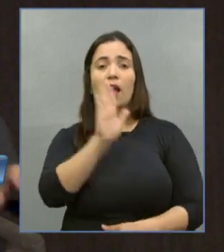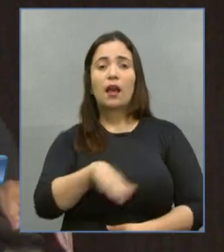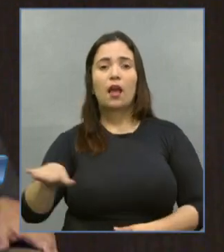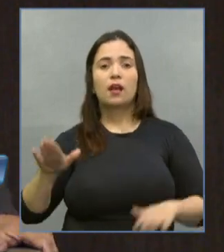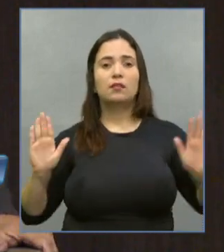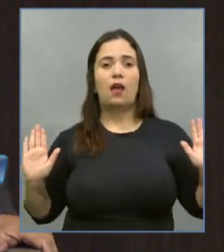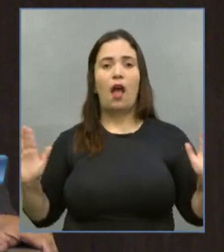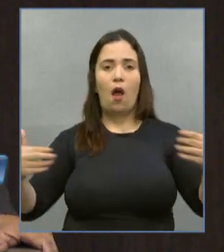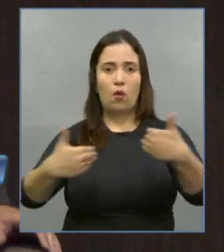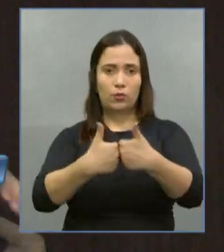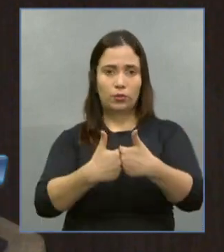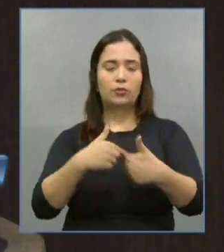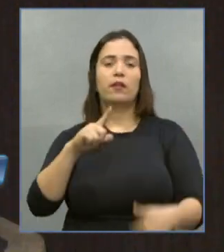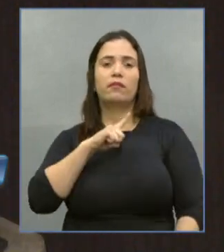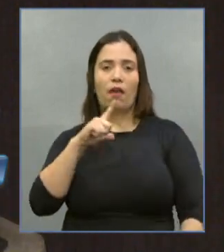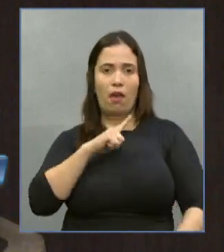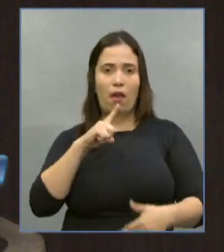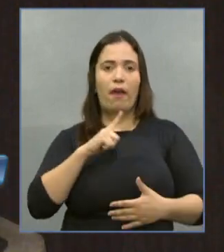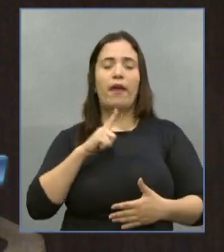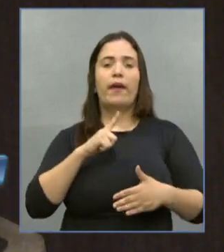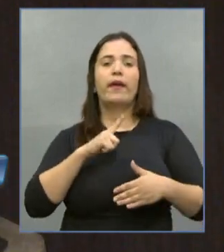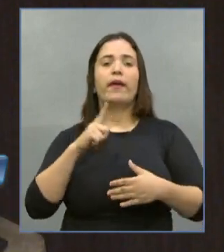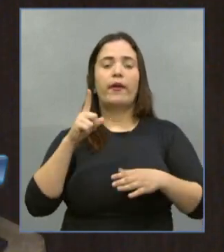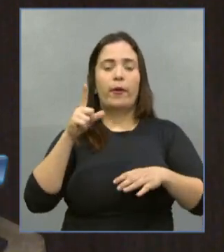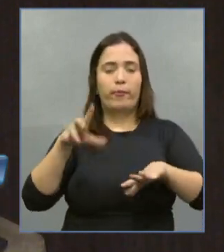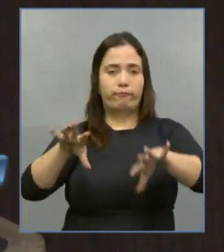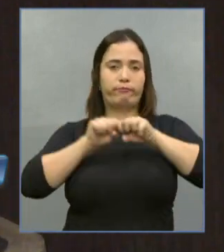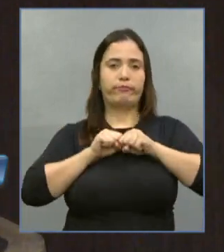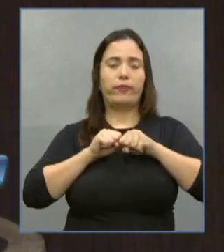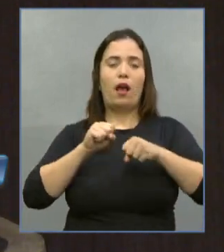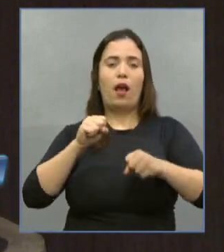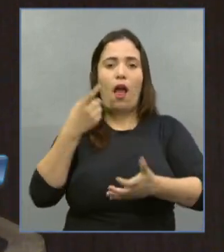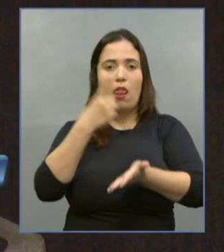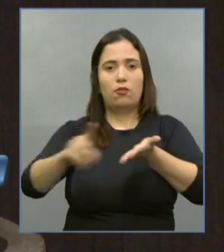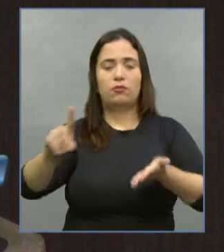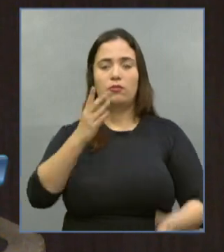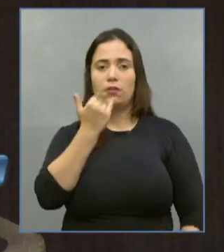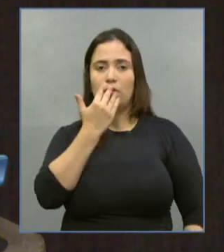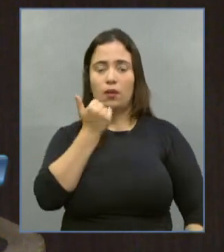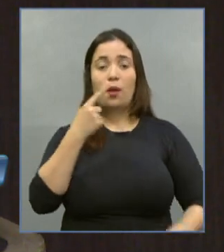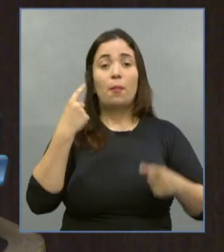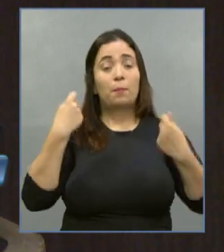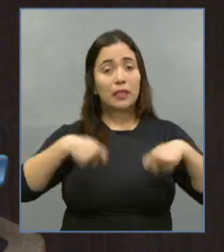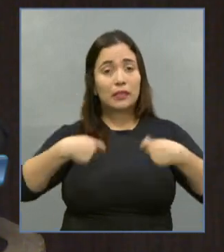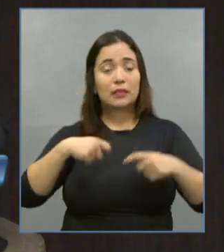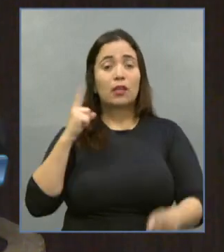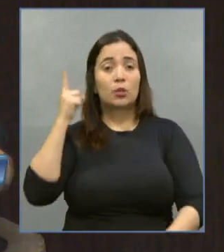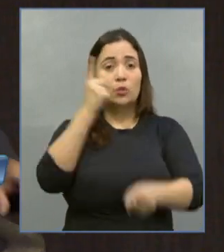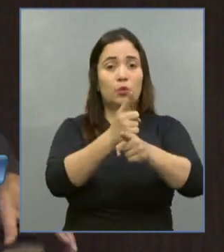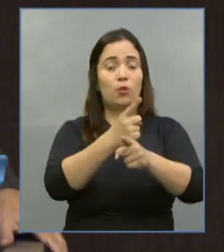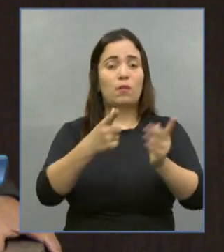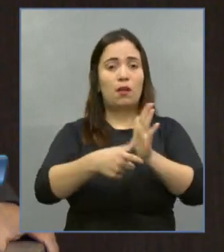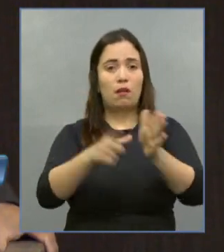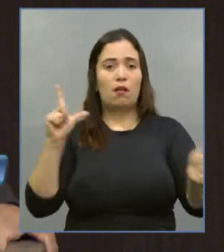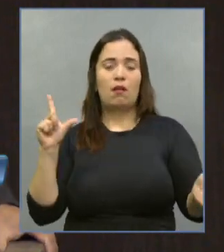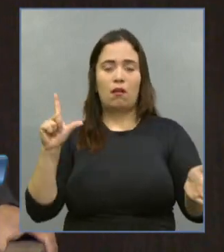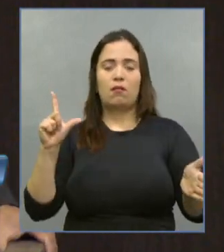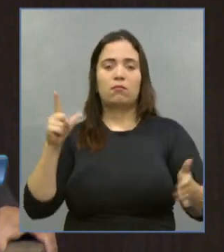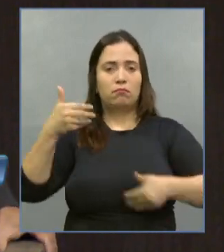alimentares, diversas elas. Porque tanto a questão do diagnóstico como a questão do